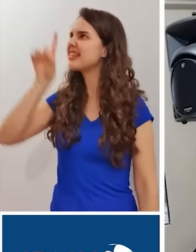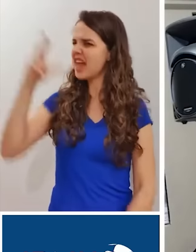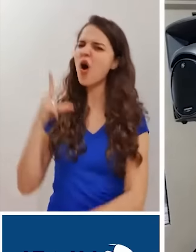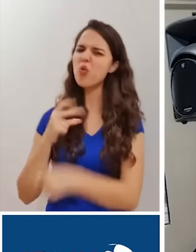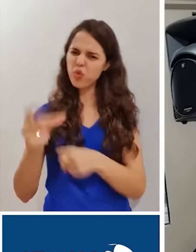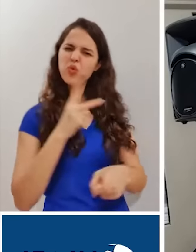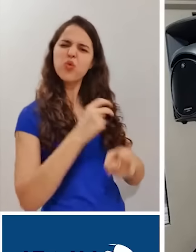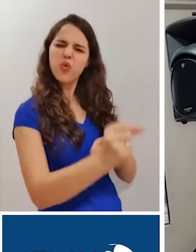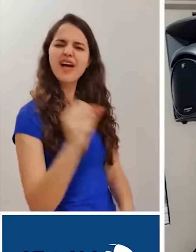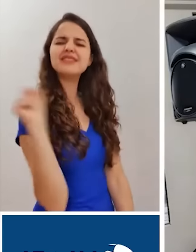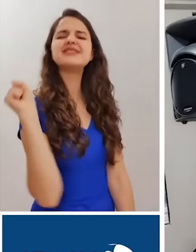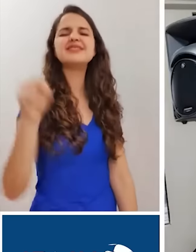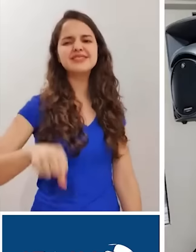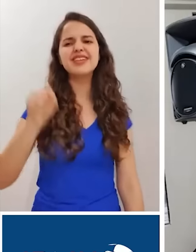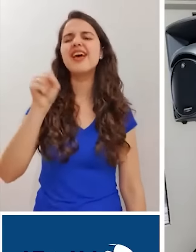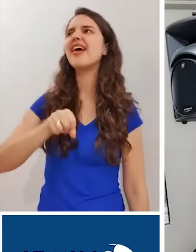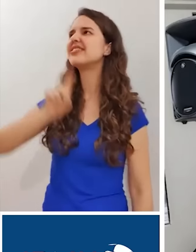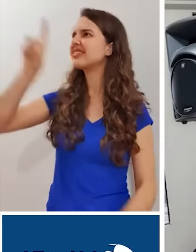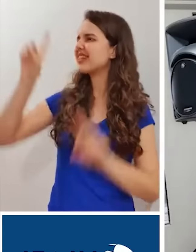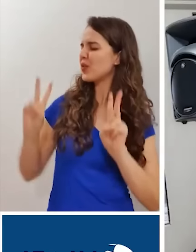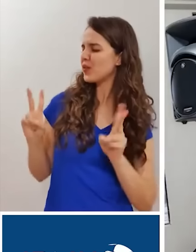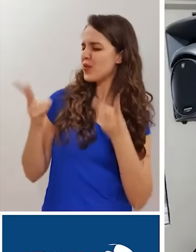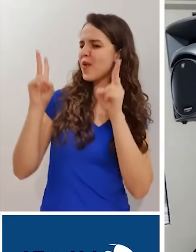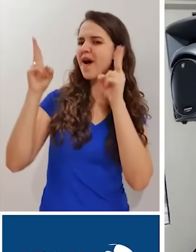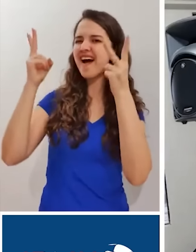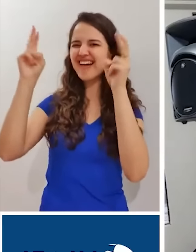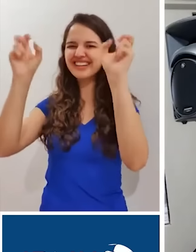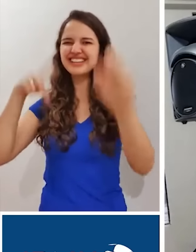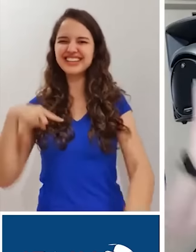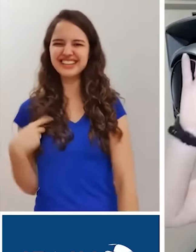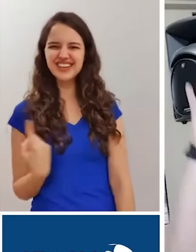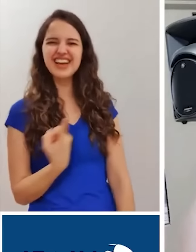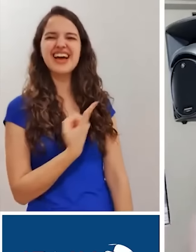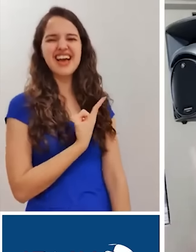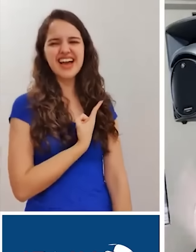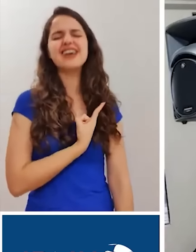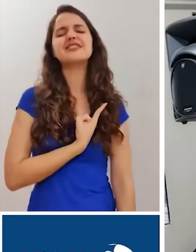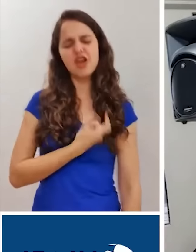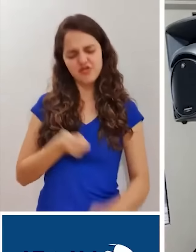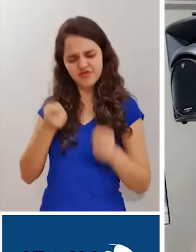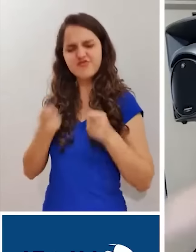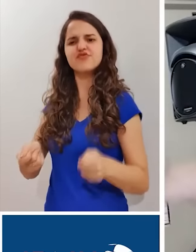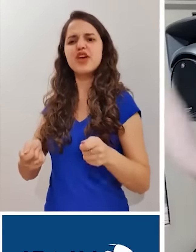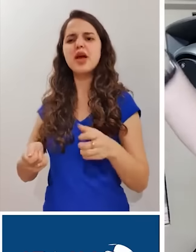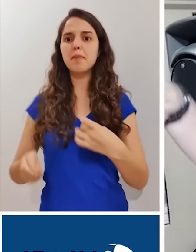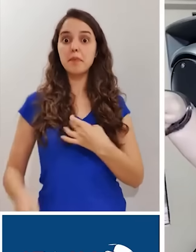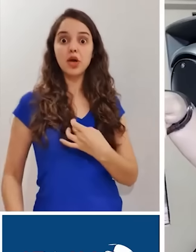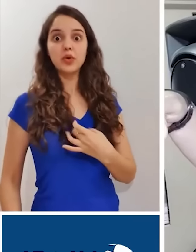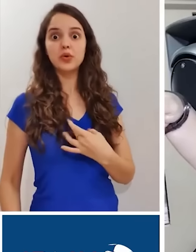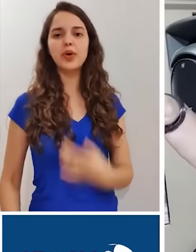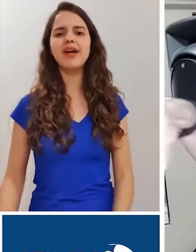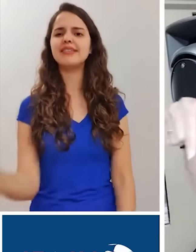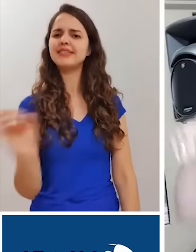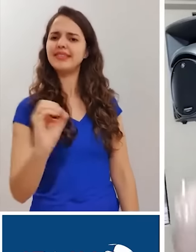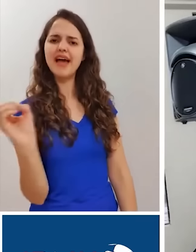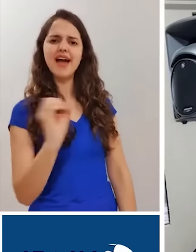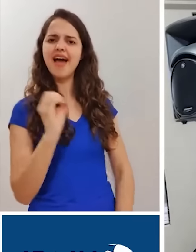ele triunfou estare os firmes sem temor algum Jesus